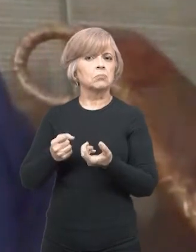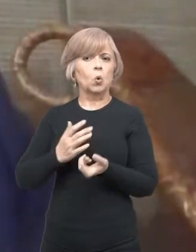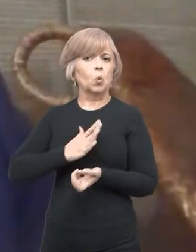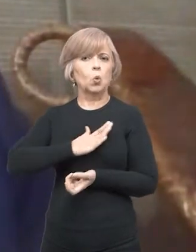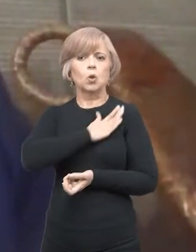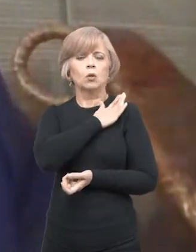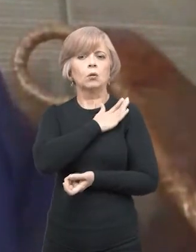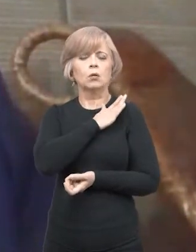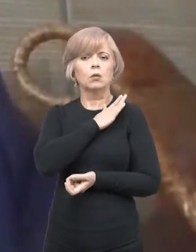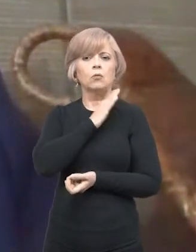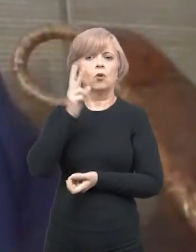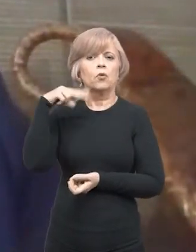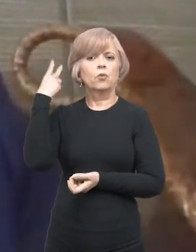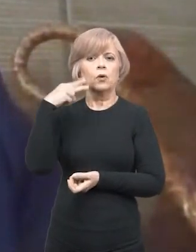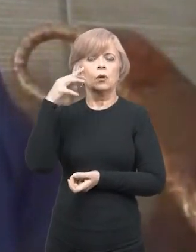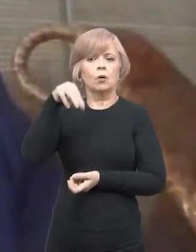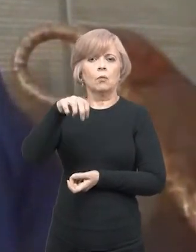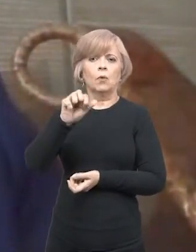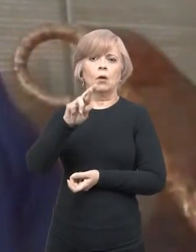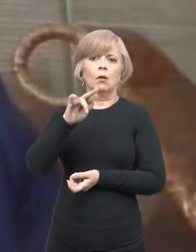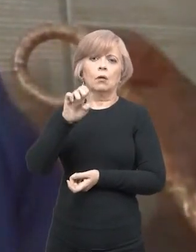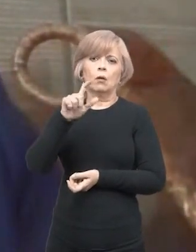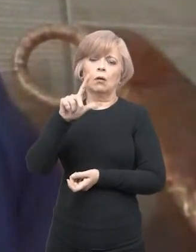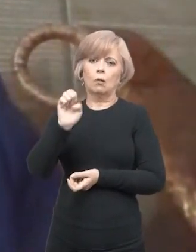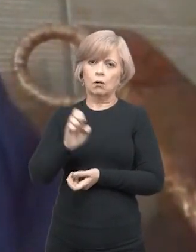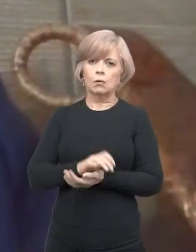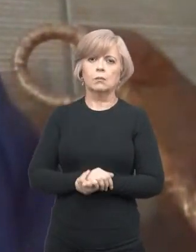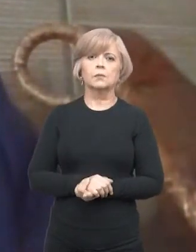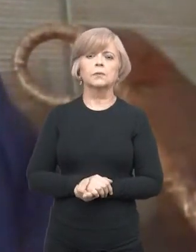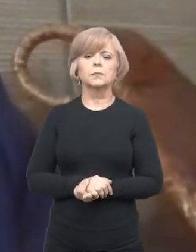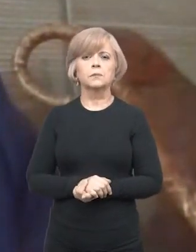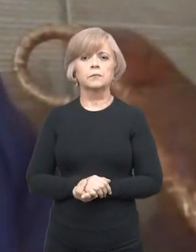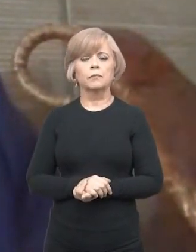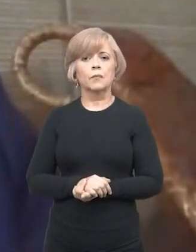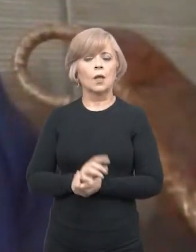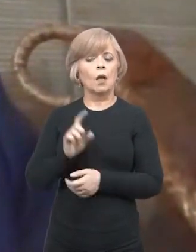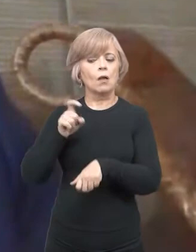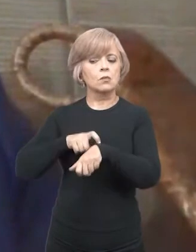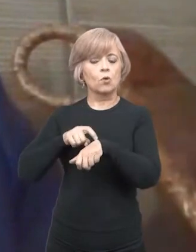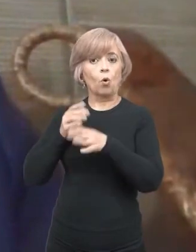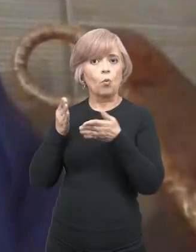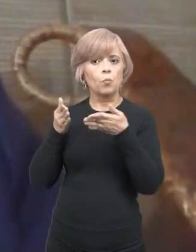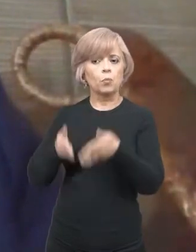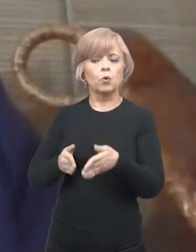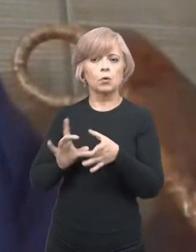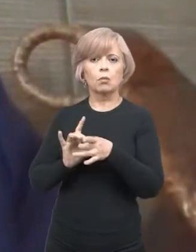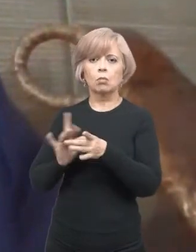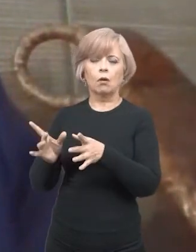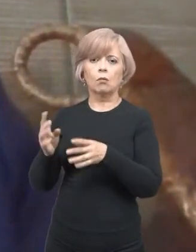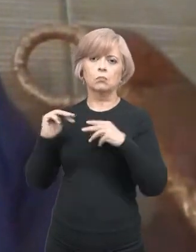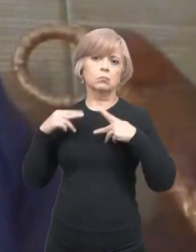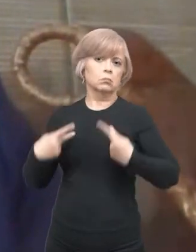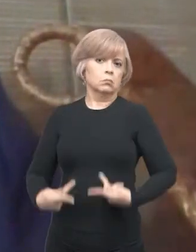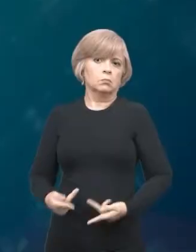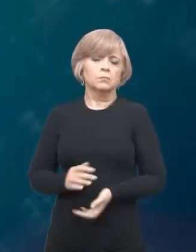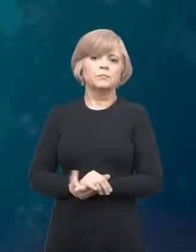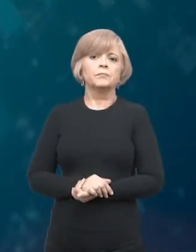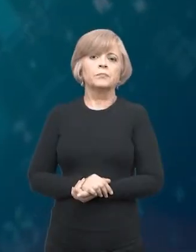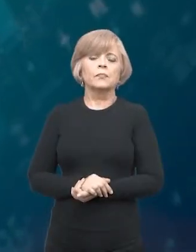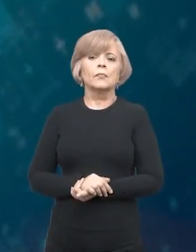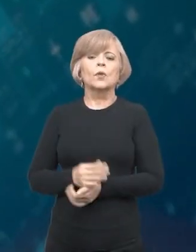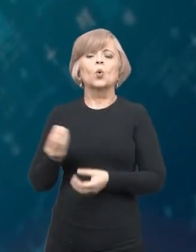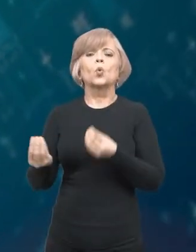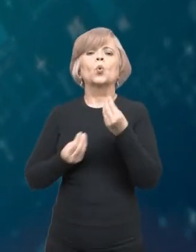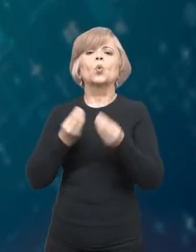brutal. Então, basicamente, essa a oportunidade que se dá ao Ministério Público. Como